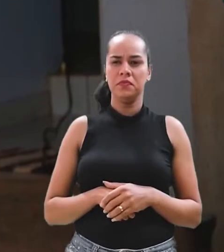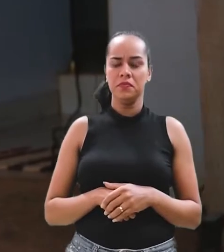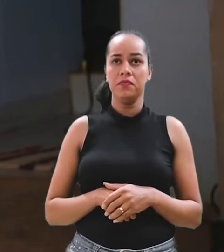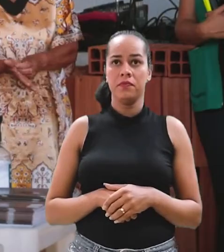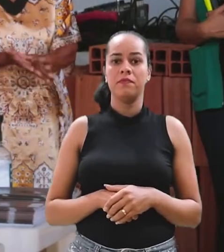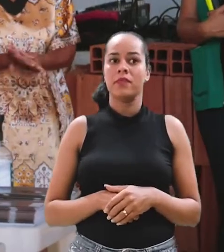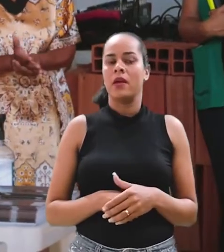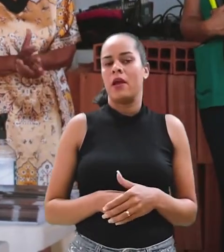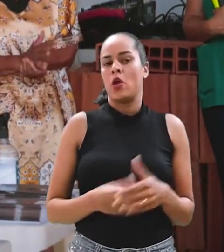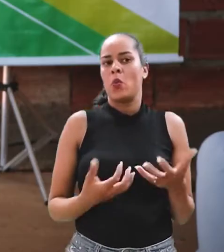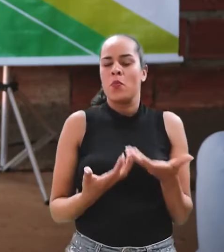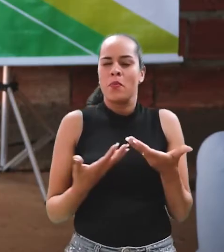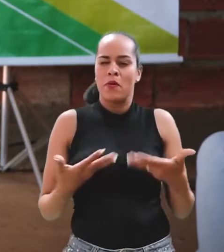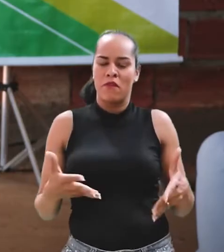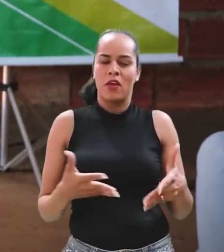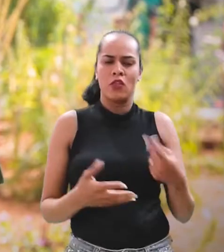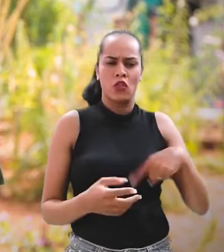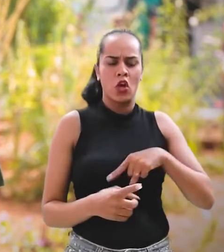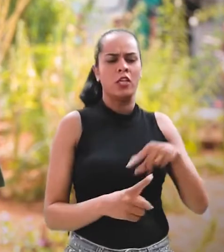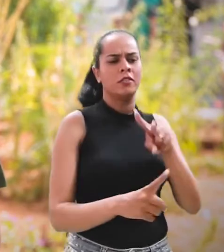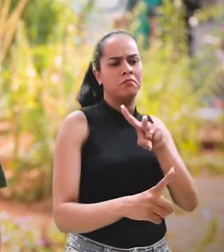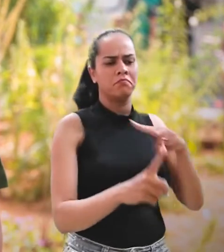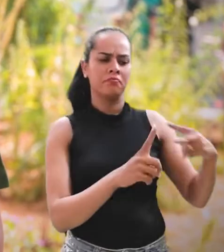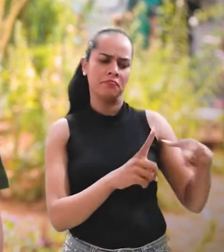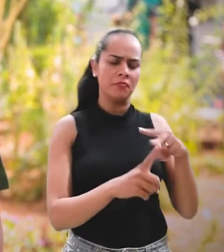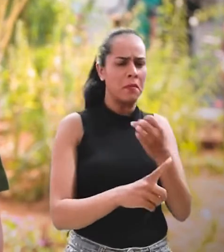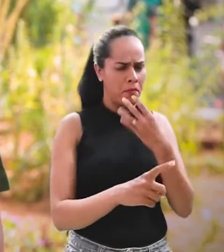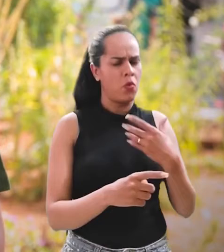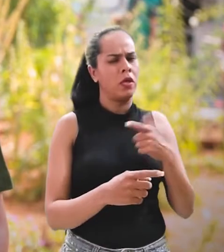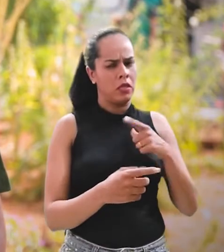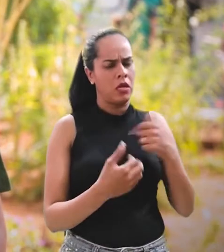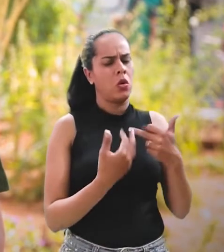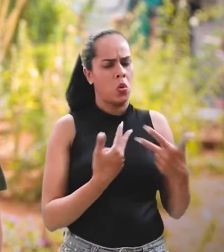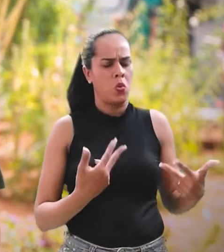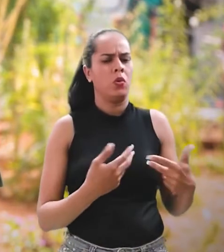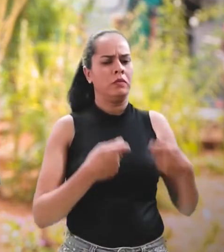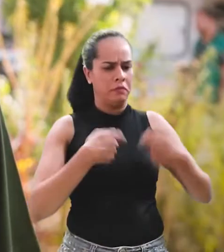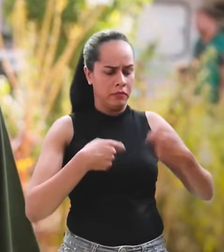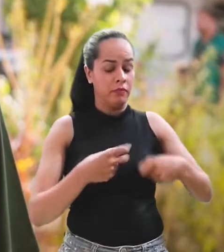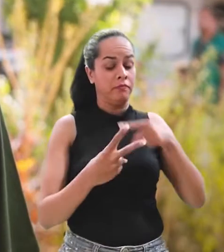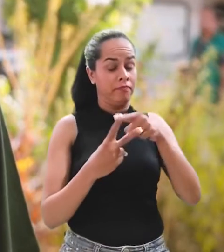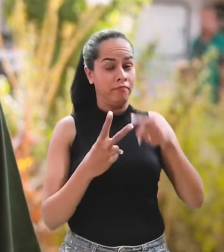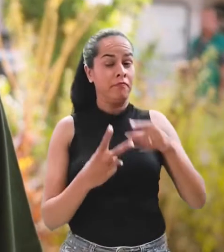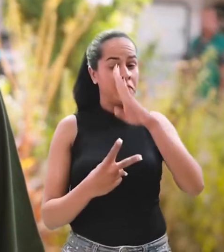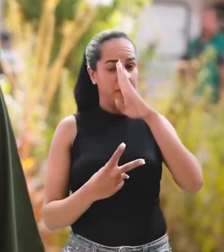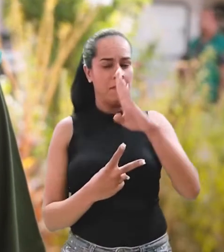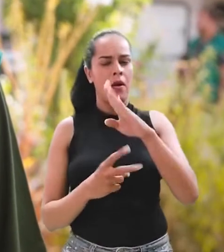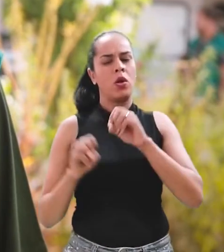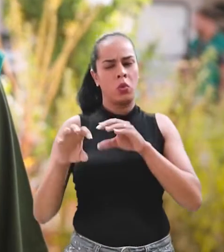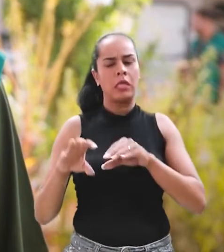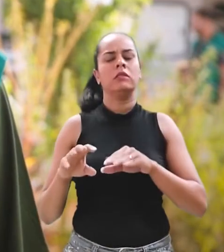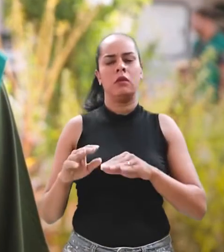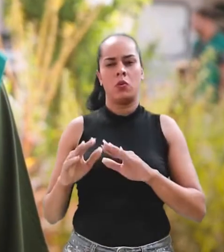Foi um encontro que a gente sai com boas perspectivas de algumas demandas da comunidade quilombola. A principal delas aqui foi